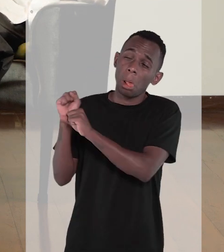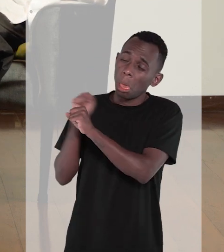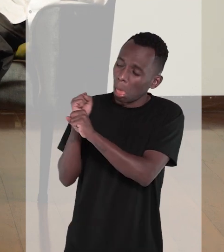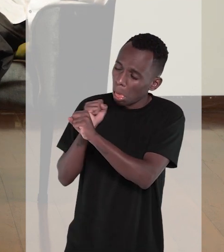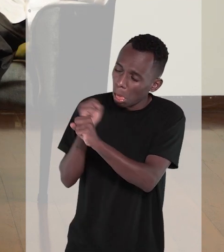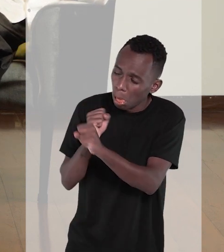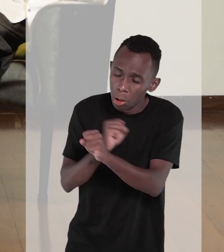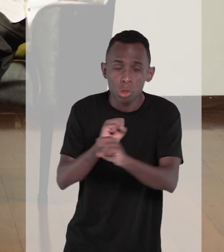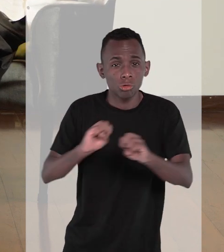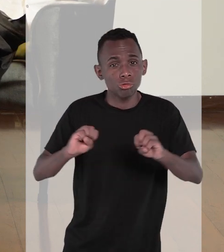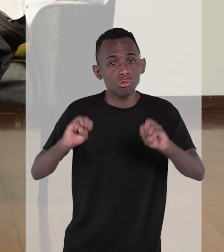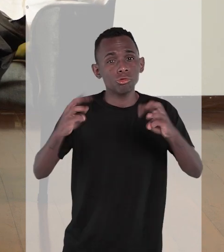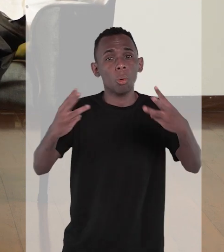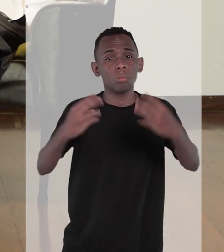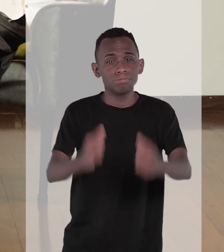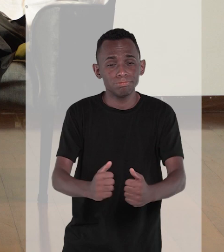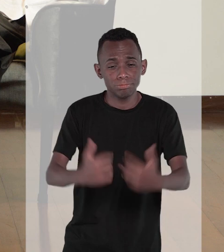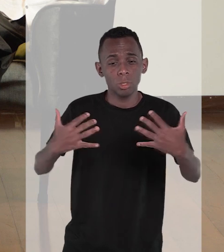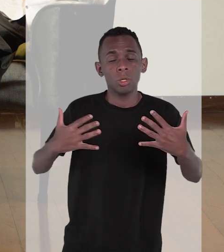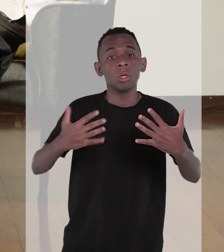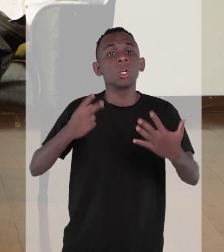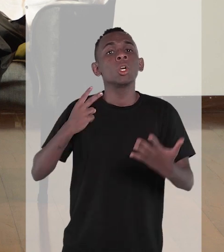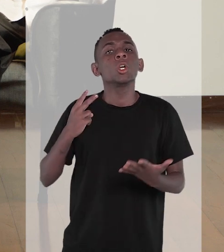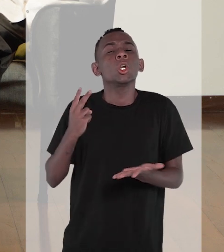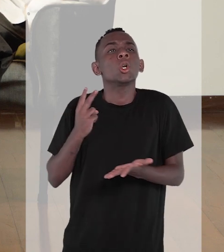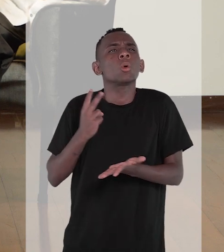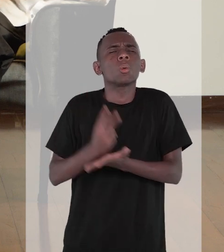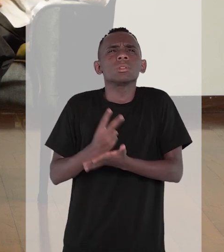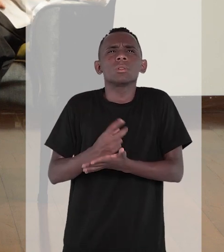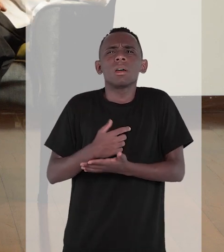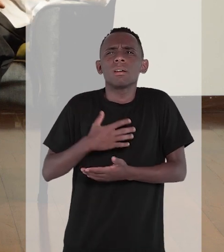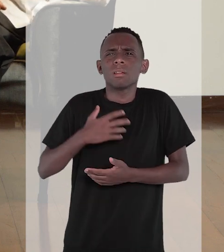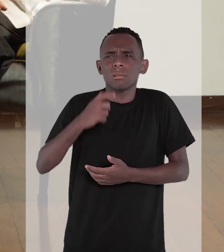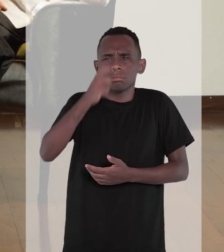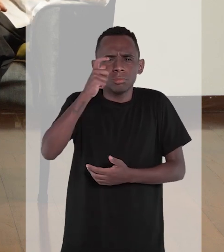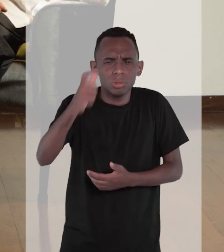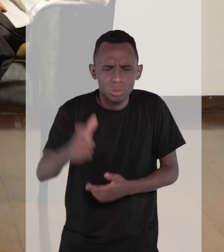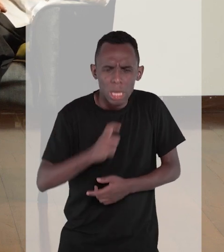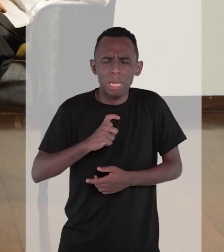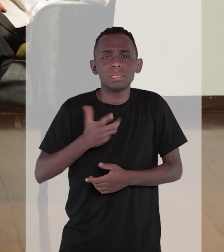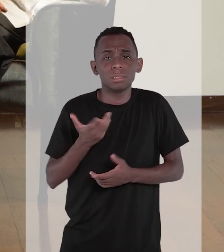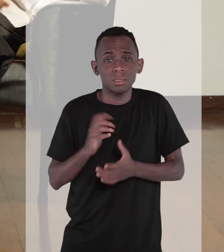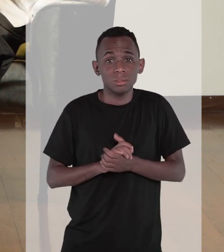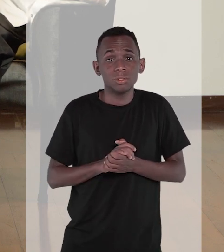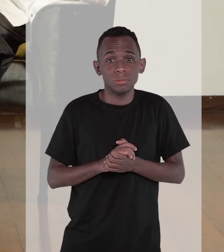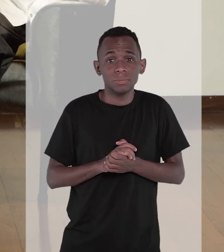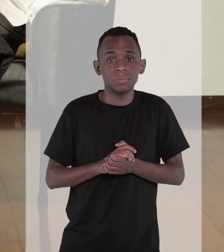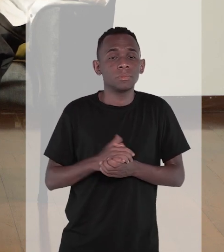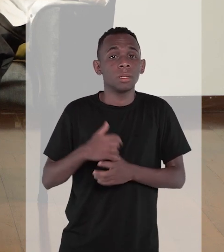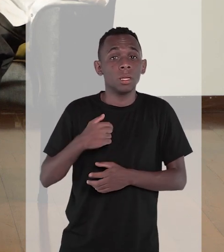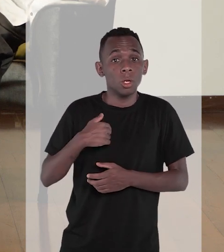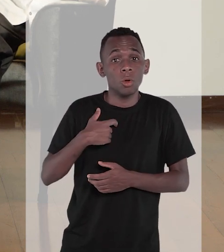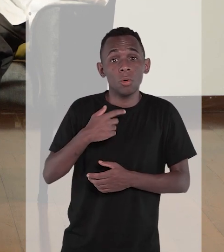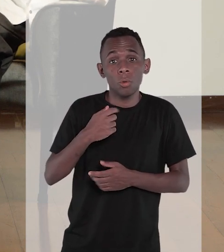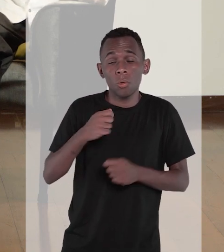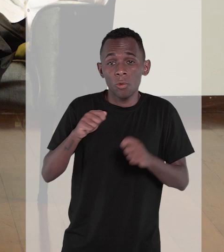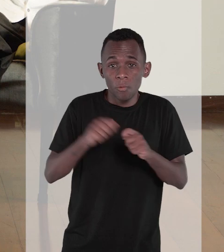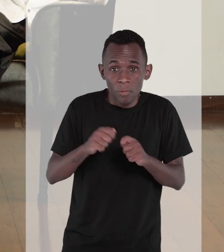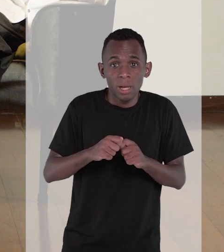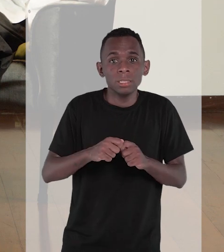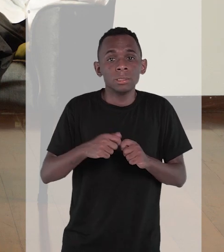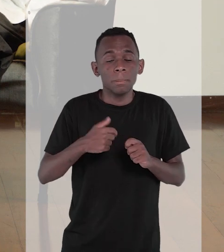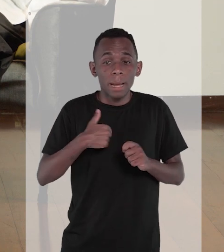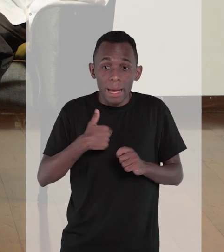passar décadas em público e continuar se sentindo interessante. Então, eu faço isso para tentar me